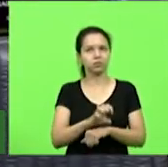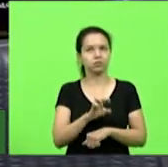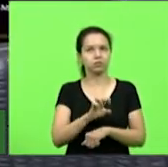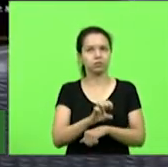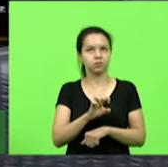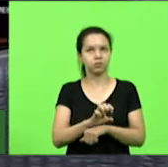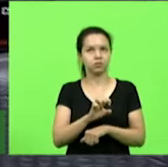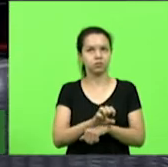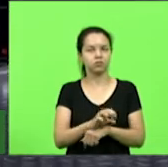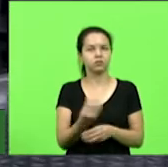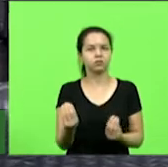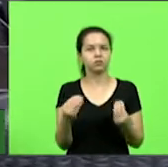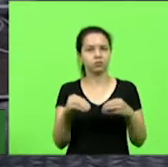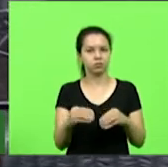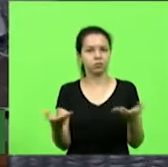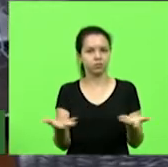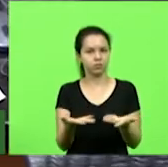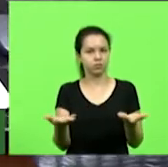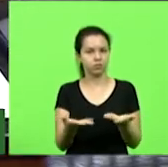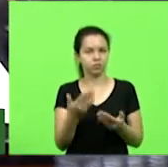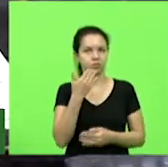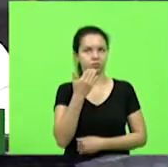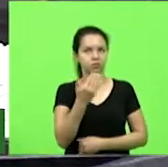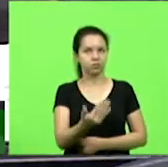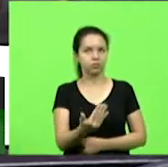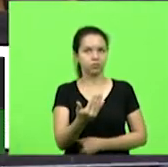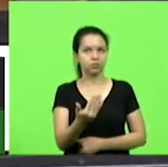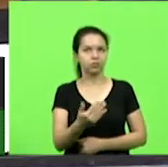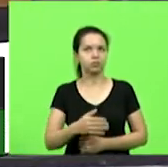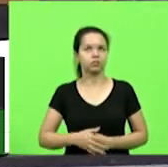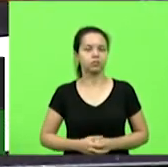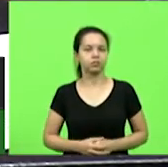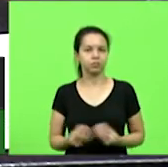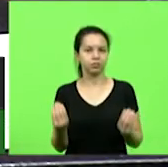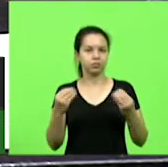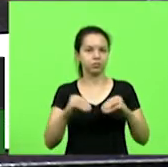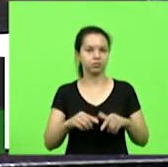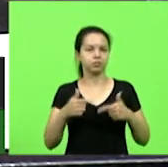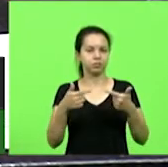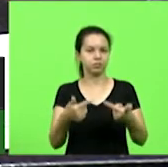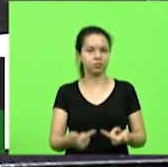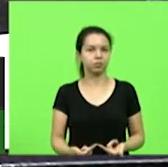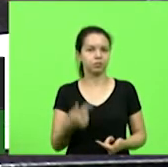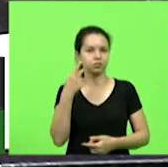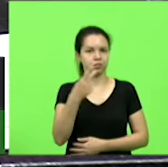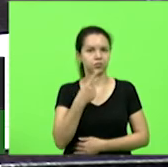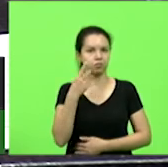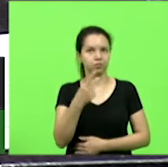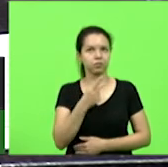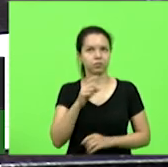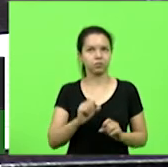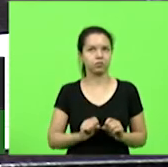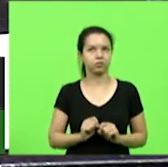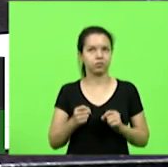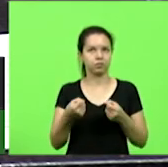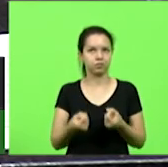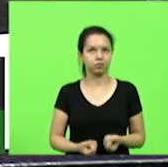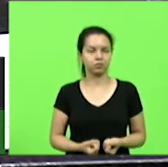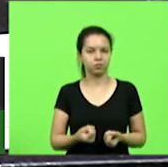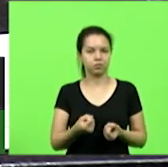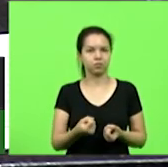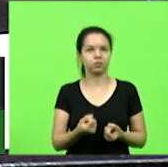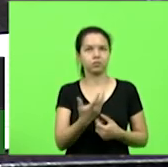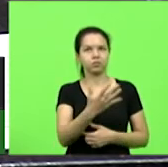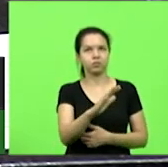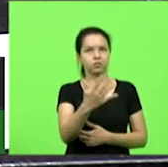da instalação de requerimento para a instalação da Frente Parlamentar em Defesa da Indústria Madeireira Catarinense